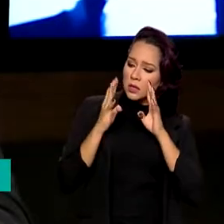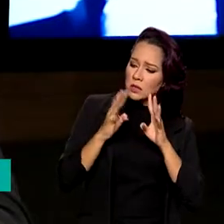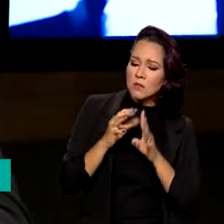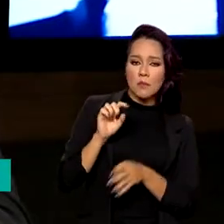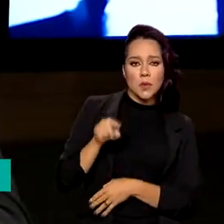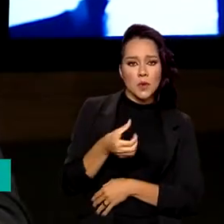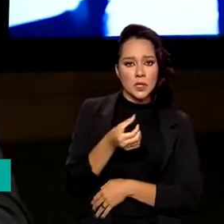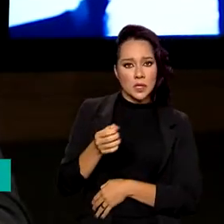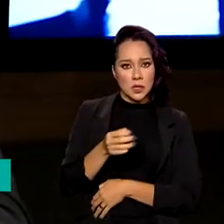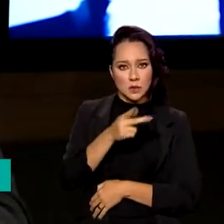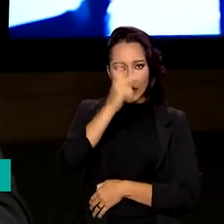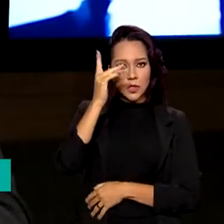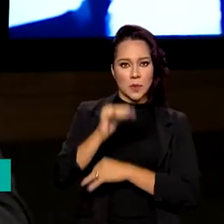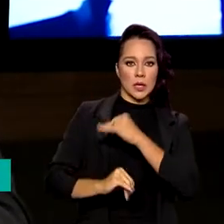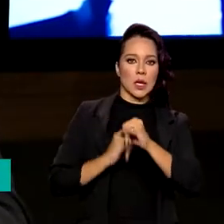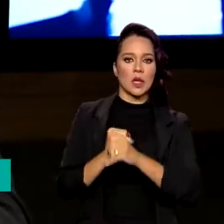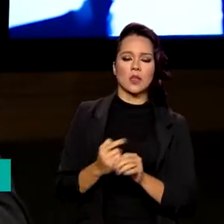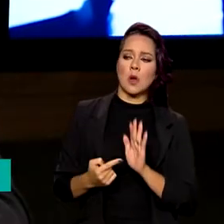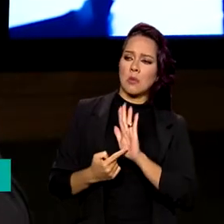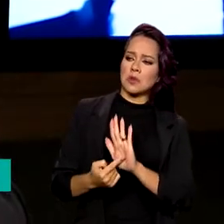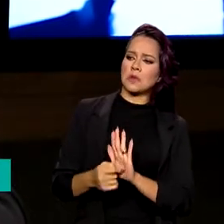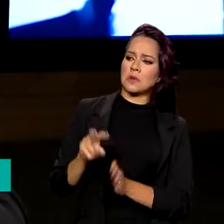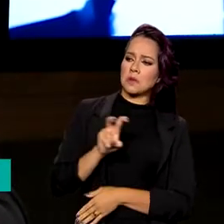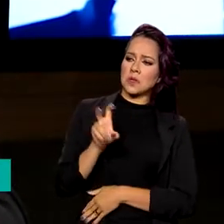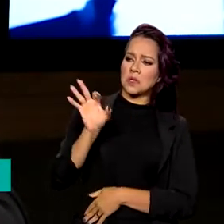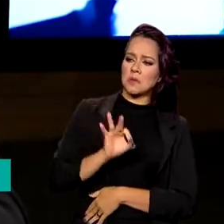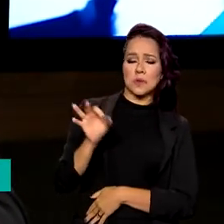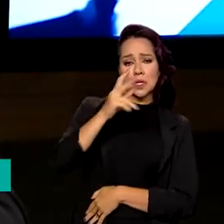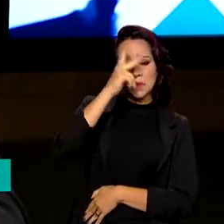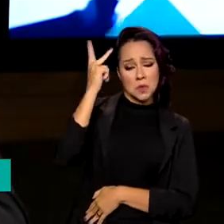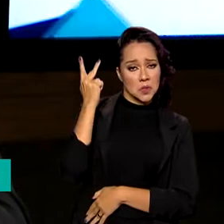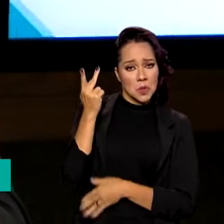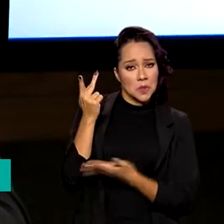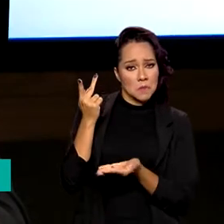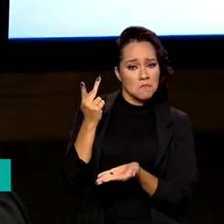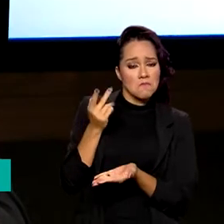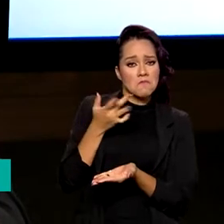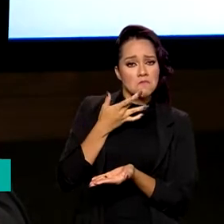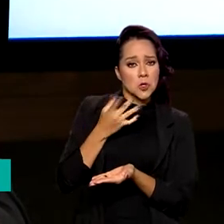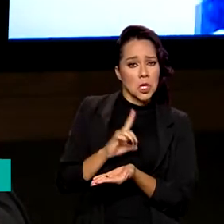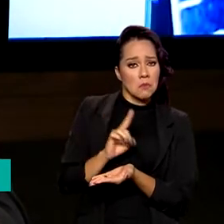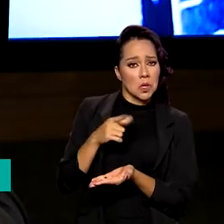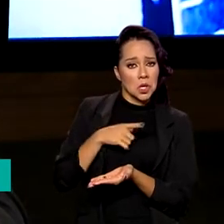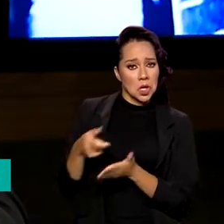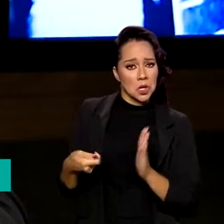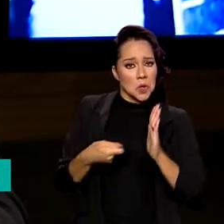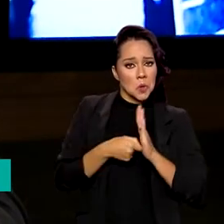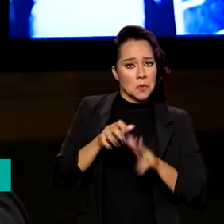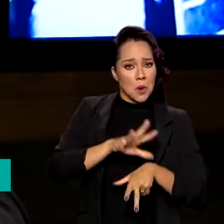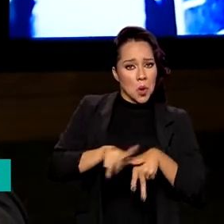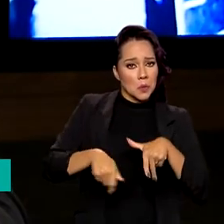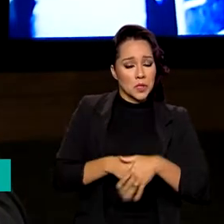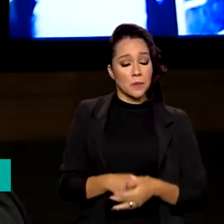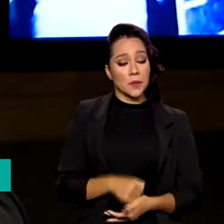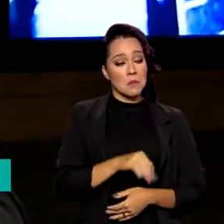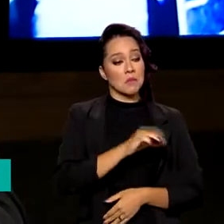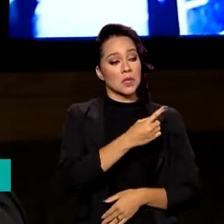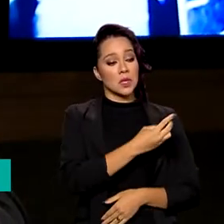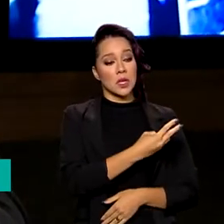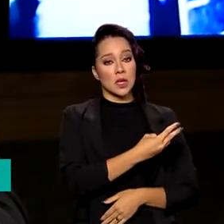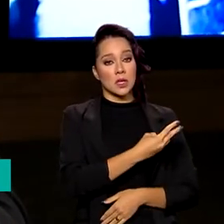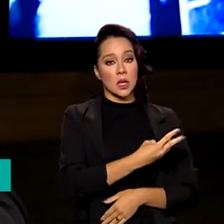em todo o país de forma online e apontou que 55% dos entrevistados desconhecem os canais de denúncias outros